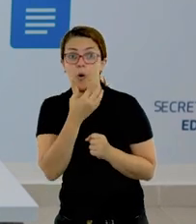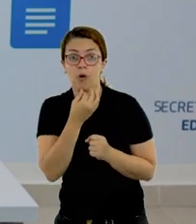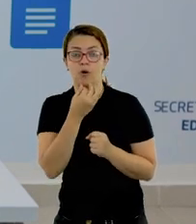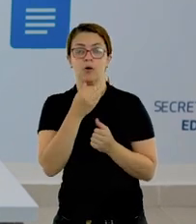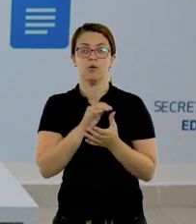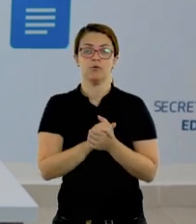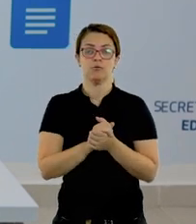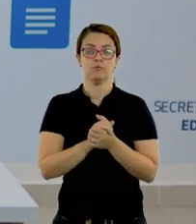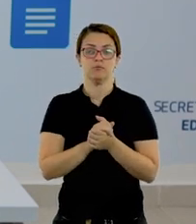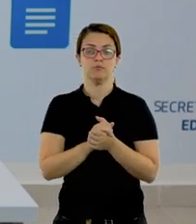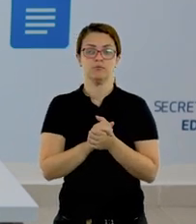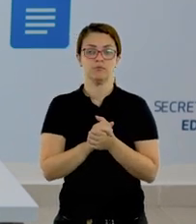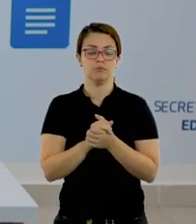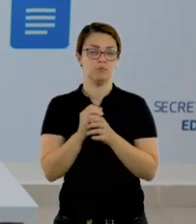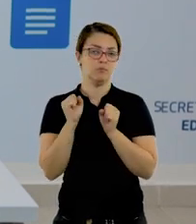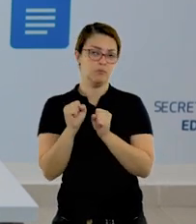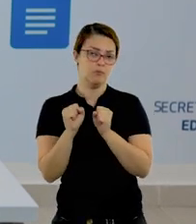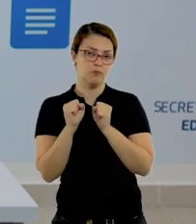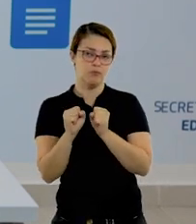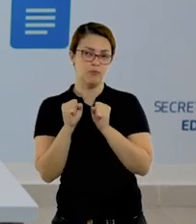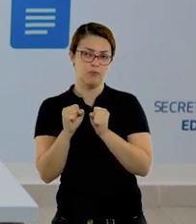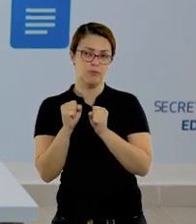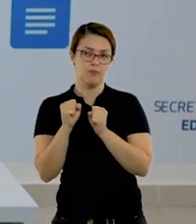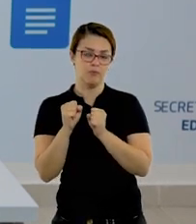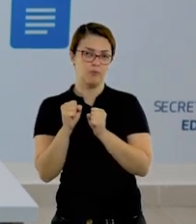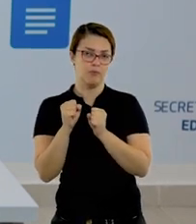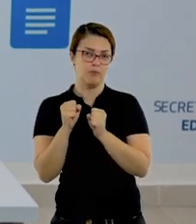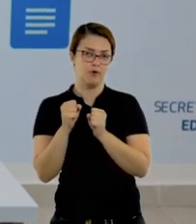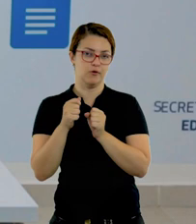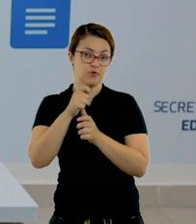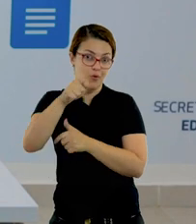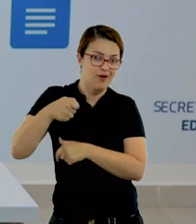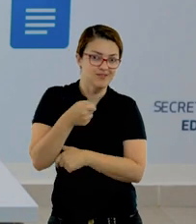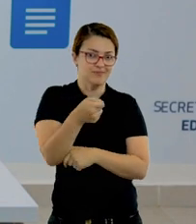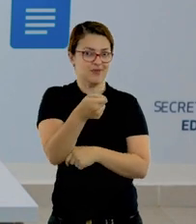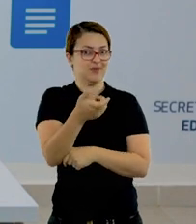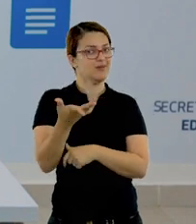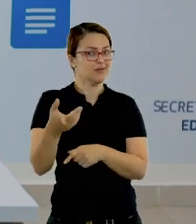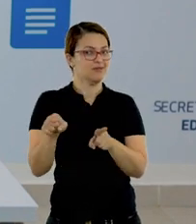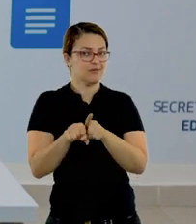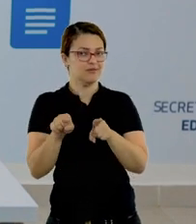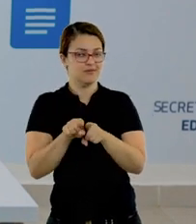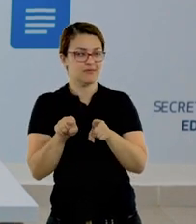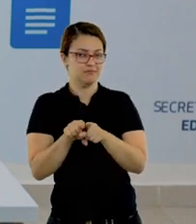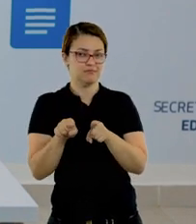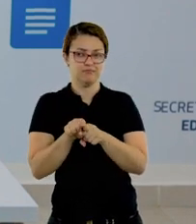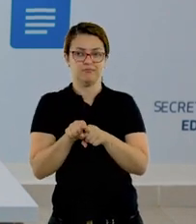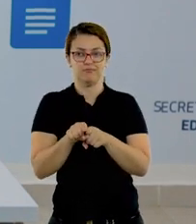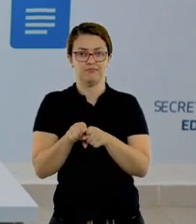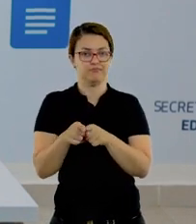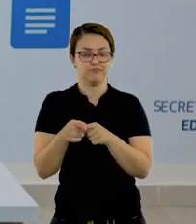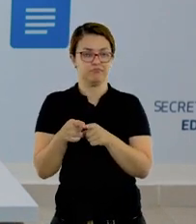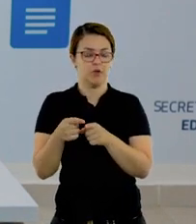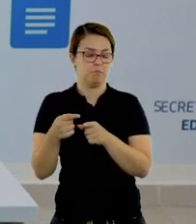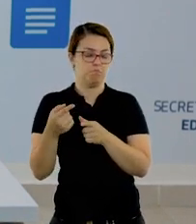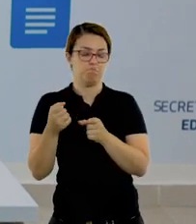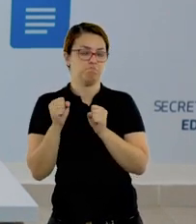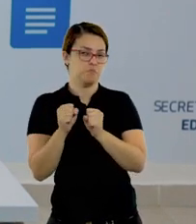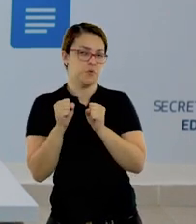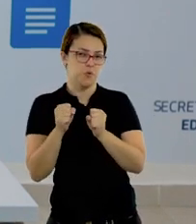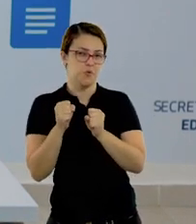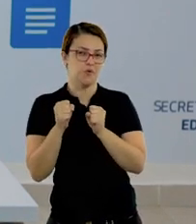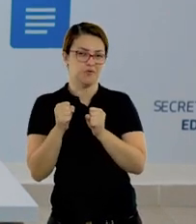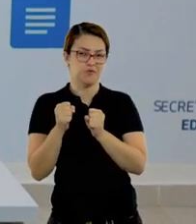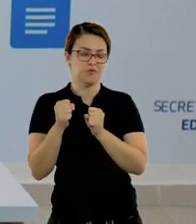rostinho, você pode mudar a forma do rolinho, no lugar da luva colocar a espadinha, não colocar nada, apenas o palito,